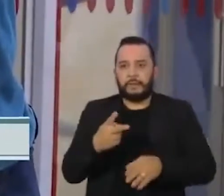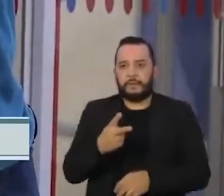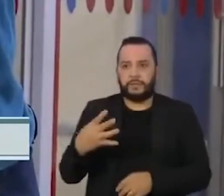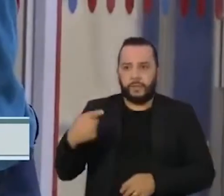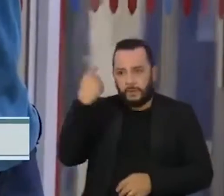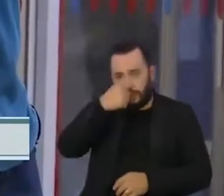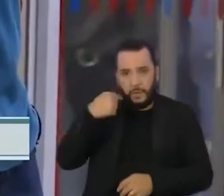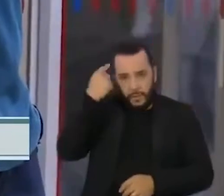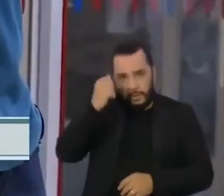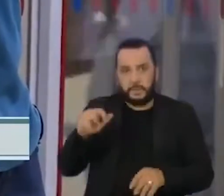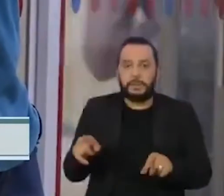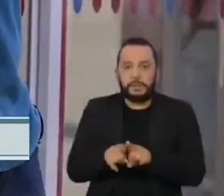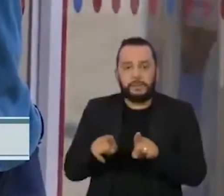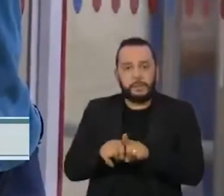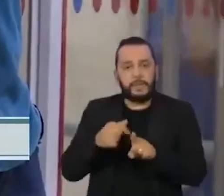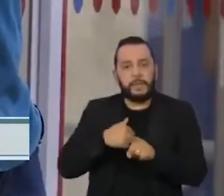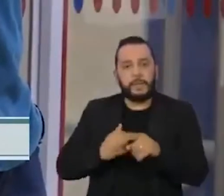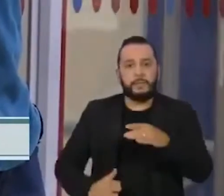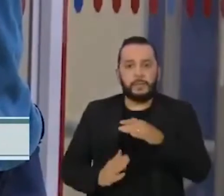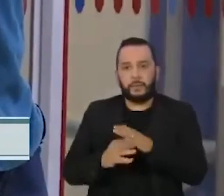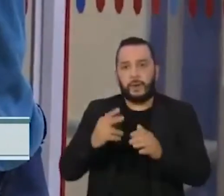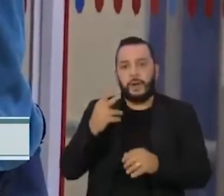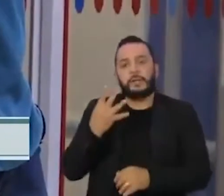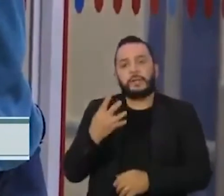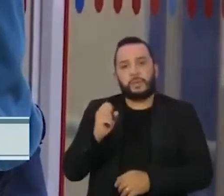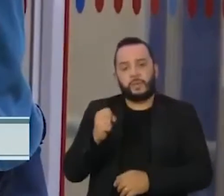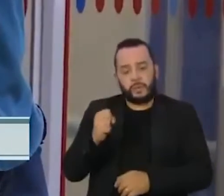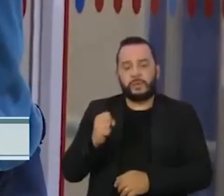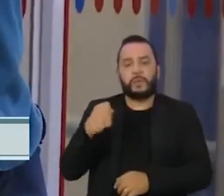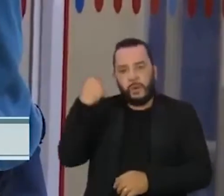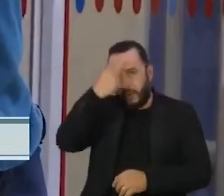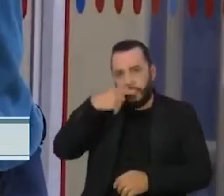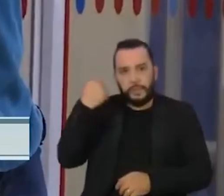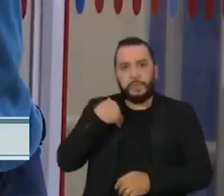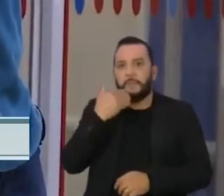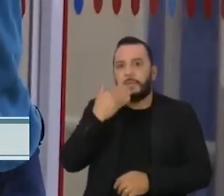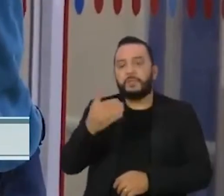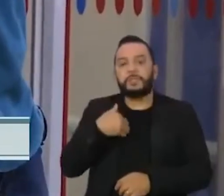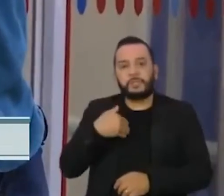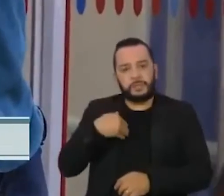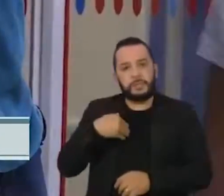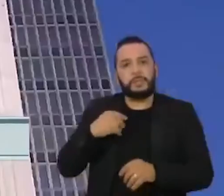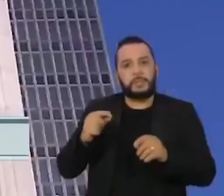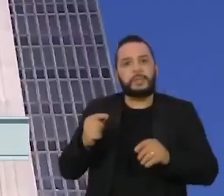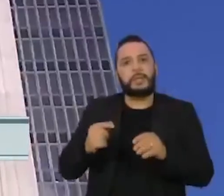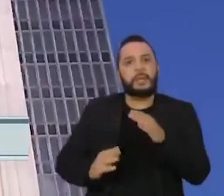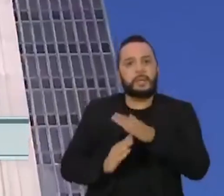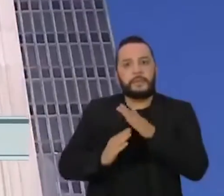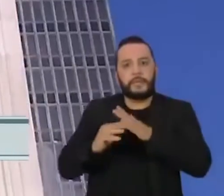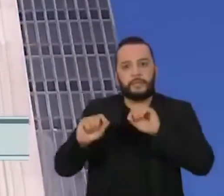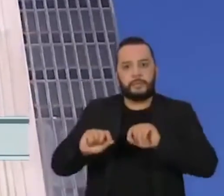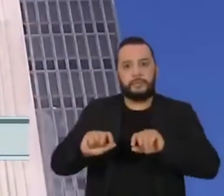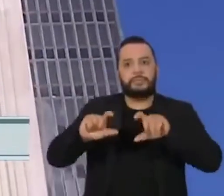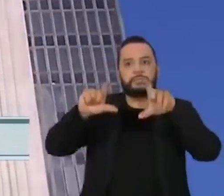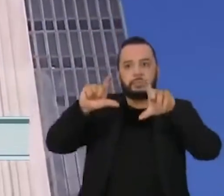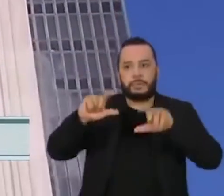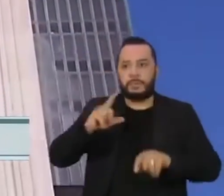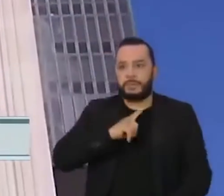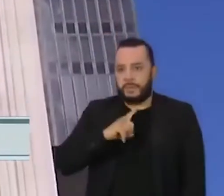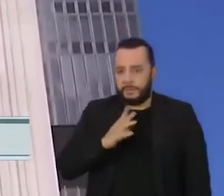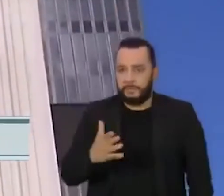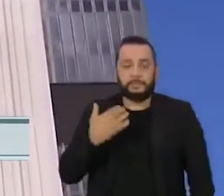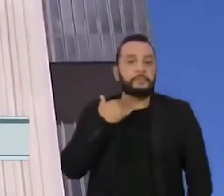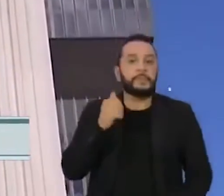de 24 horas e máximo de 48 horas para pedir aumento no limite das transações o banco central